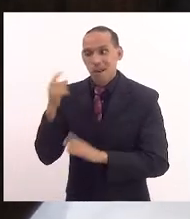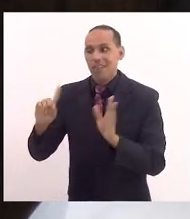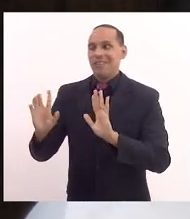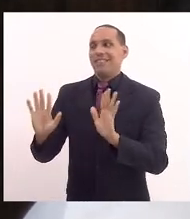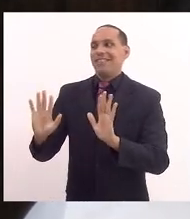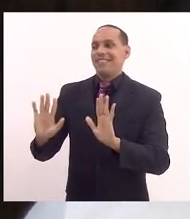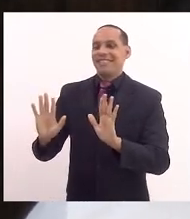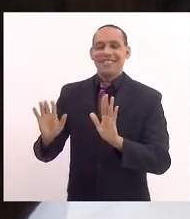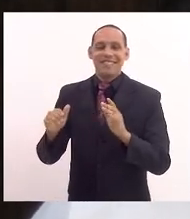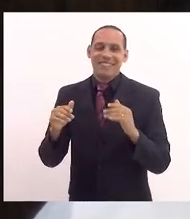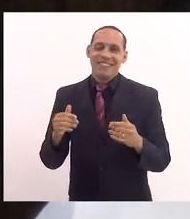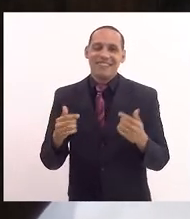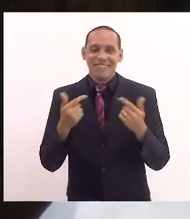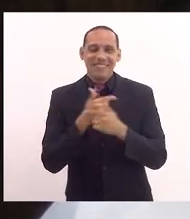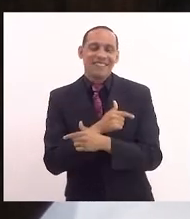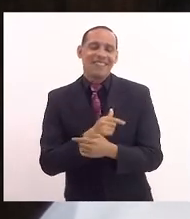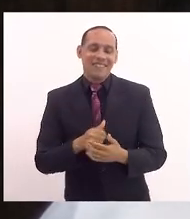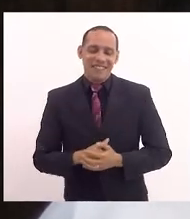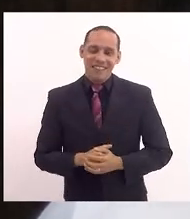não.